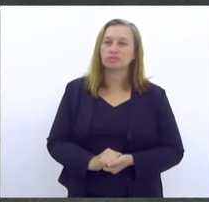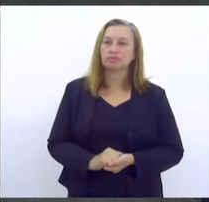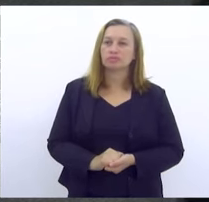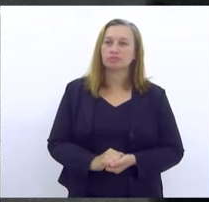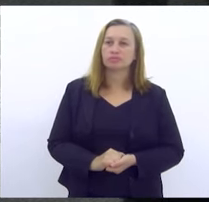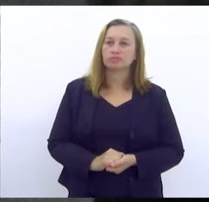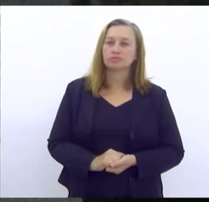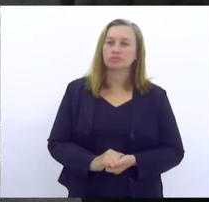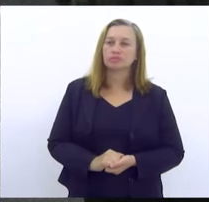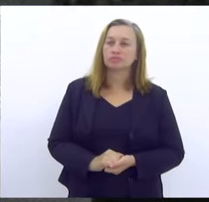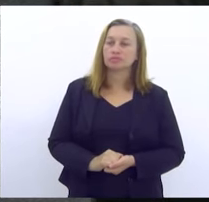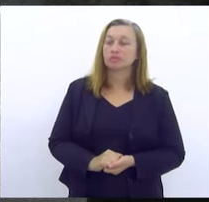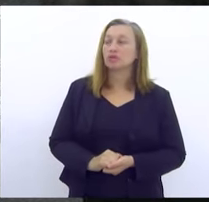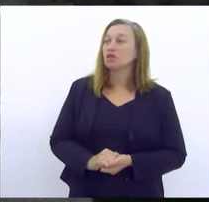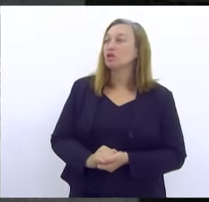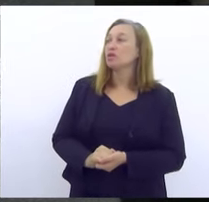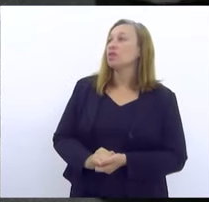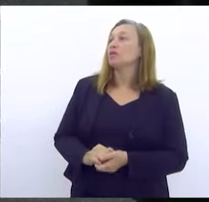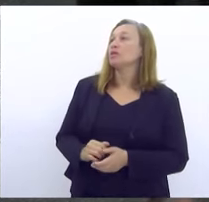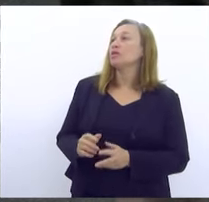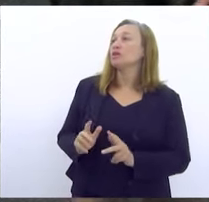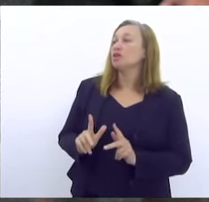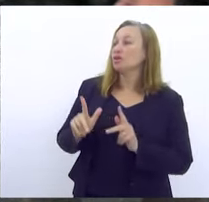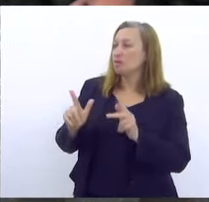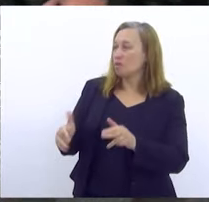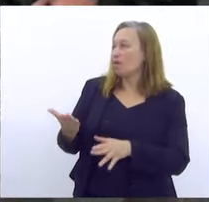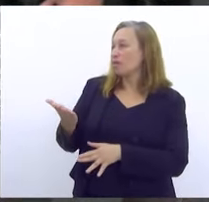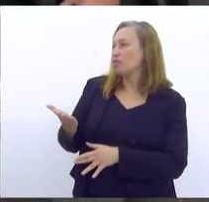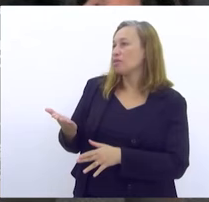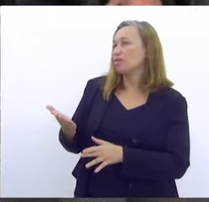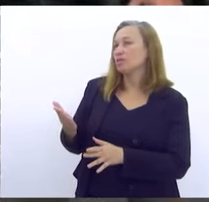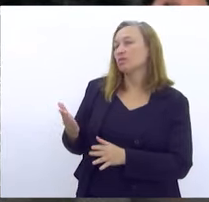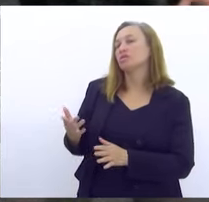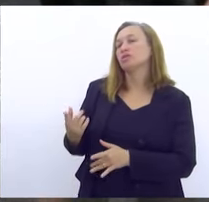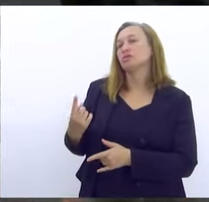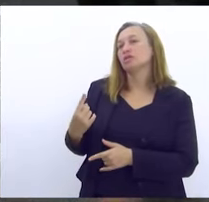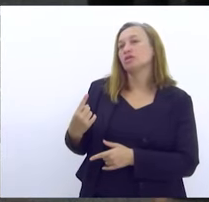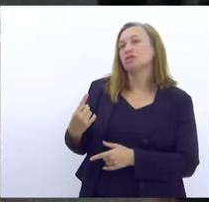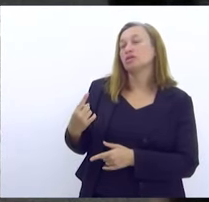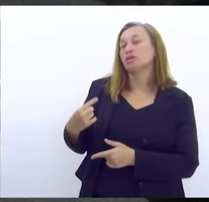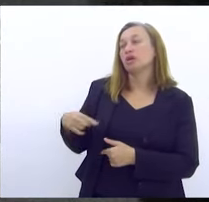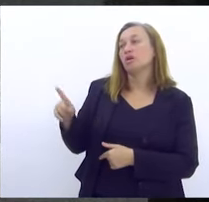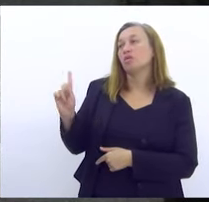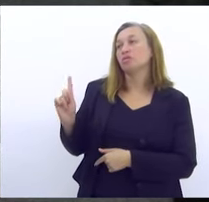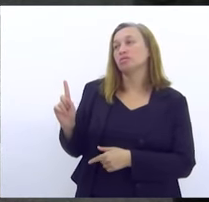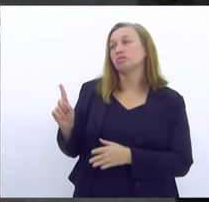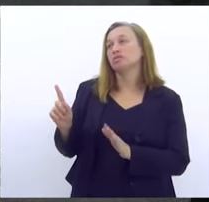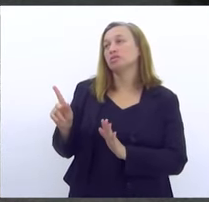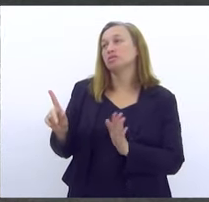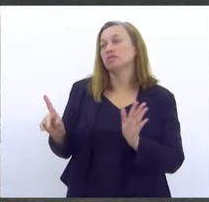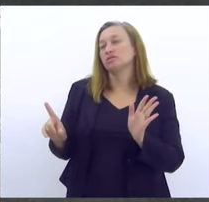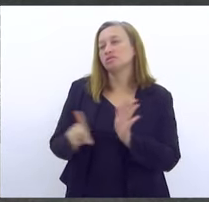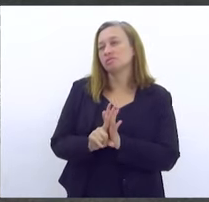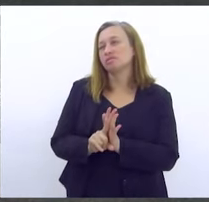as mesmas considerações do anterior. Revogo o artigo 6º da